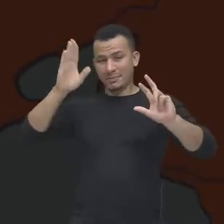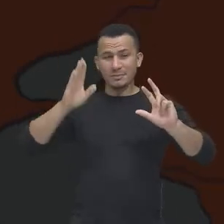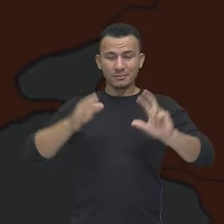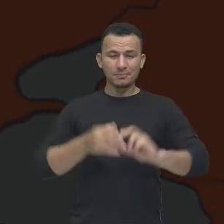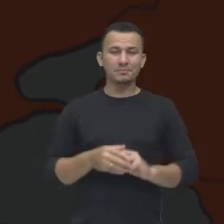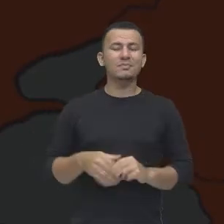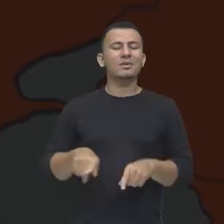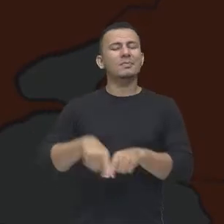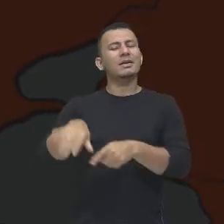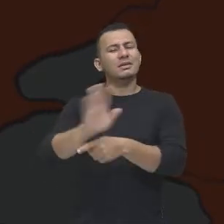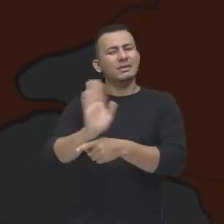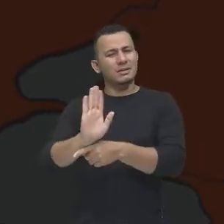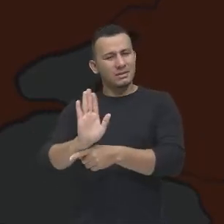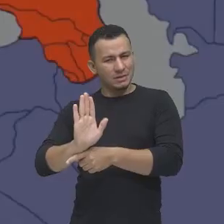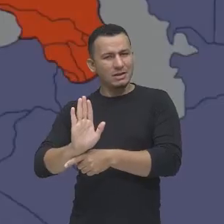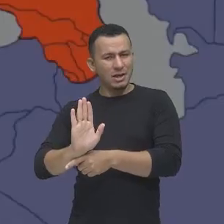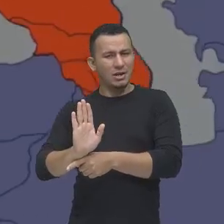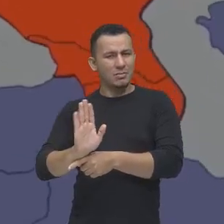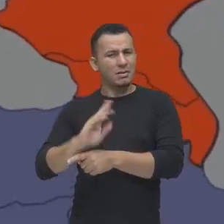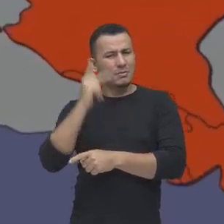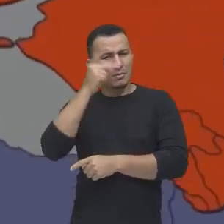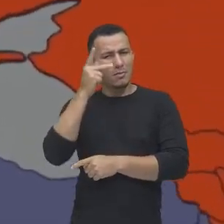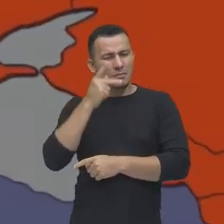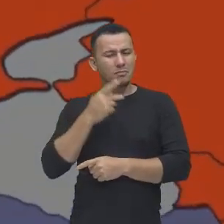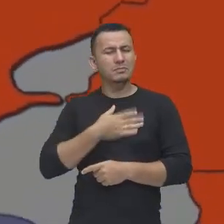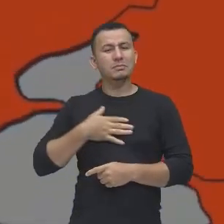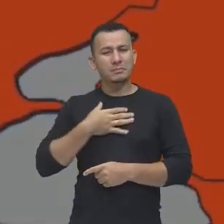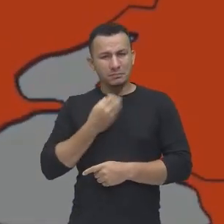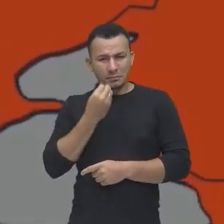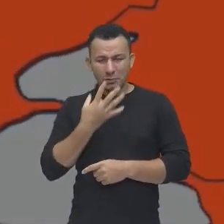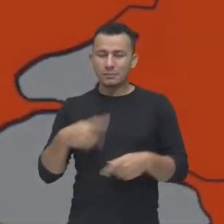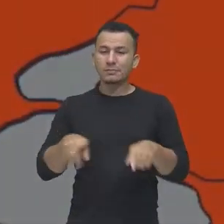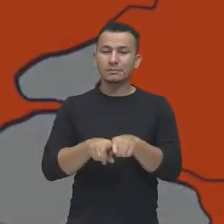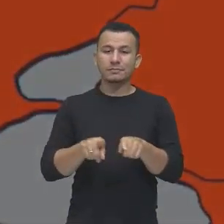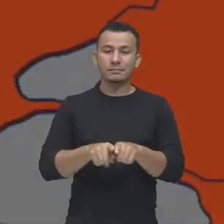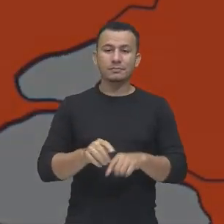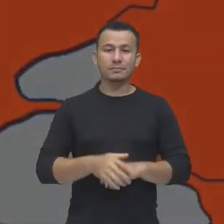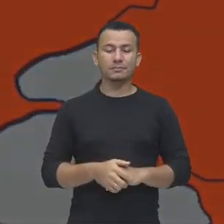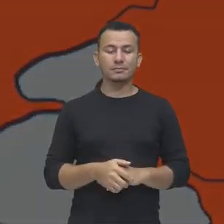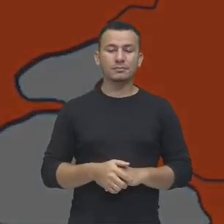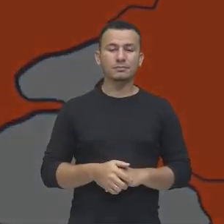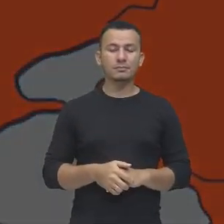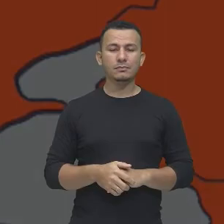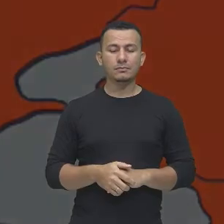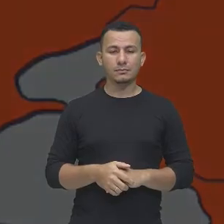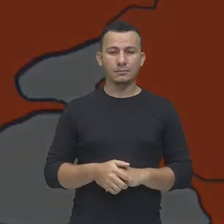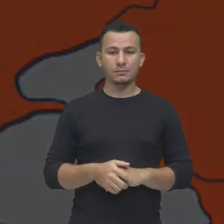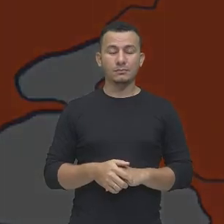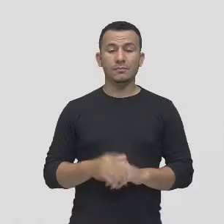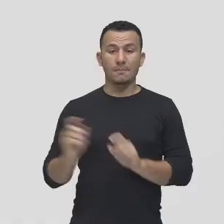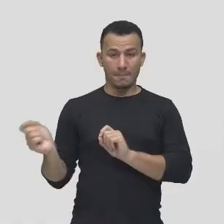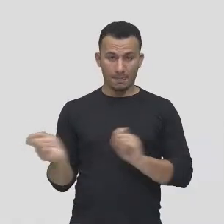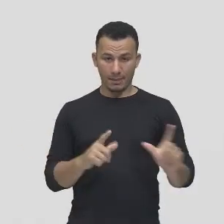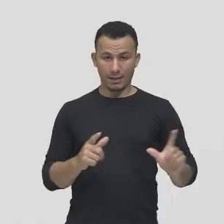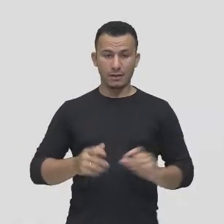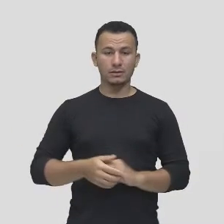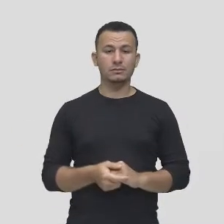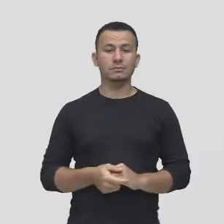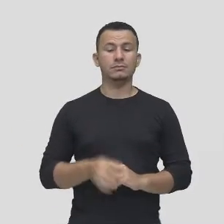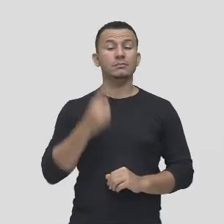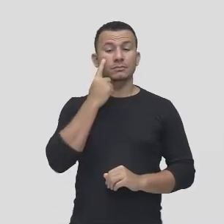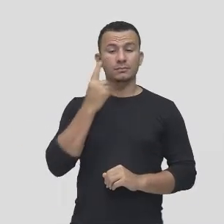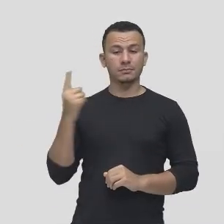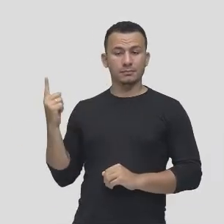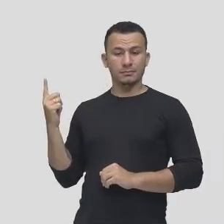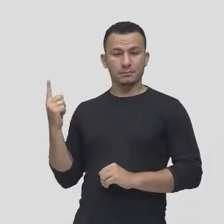O cinema também, o cinema polonês é muito bom, inclusive, né? Vamos verificar então na próxima tela, tem